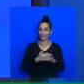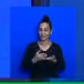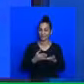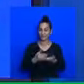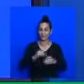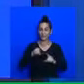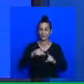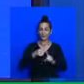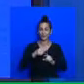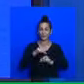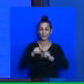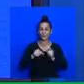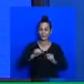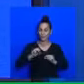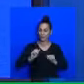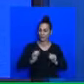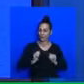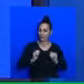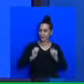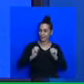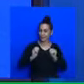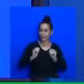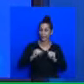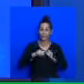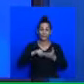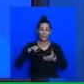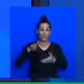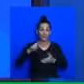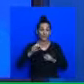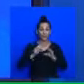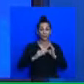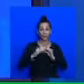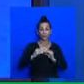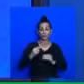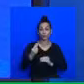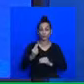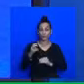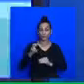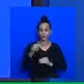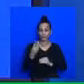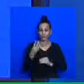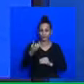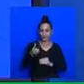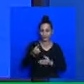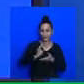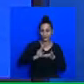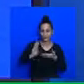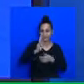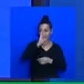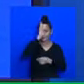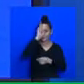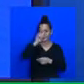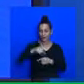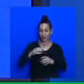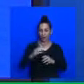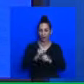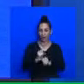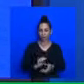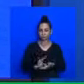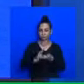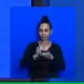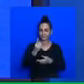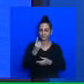no ar mais um sorteio milionário da Mega Sena. Hoje é o concurso 2546, com prêmio principal acumulado